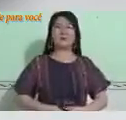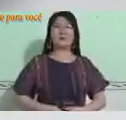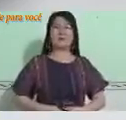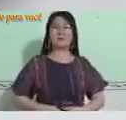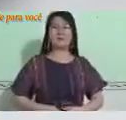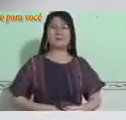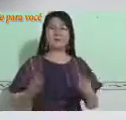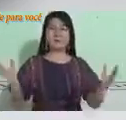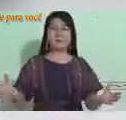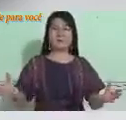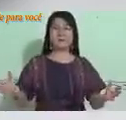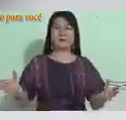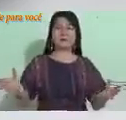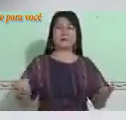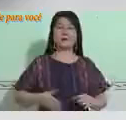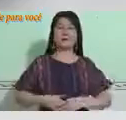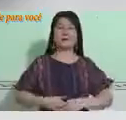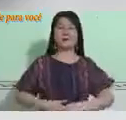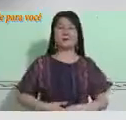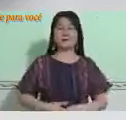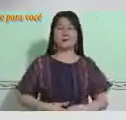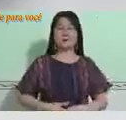QUAJODARETORQUANTIDADE, da dopamina cerebral,